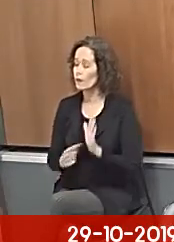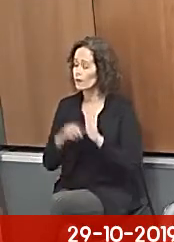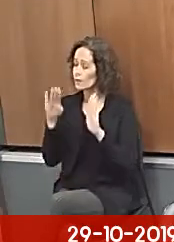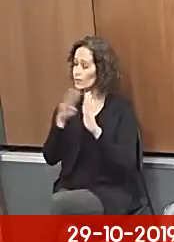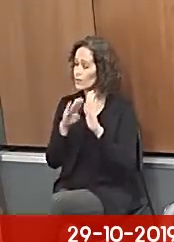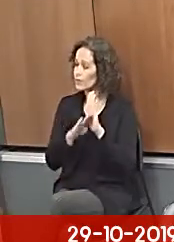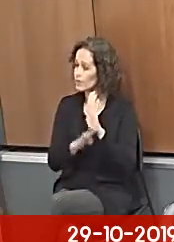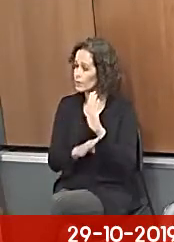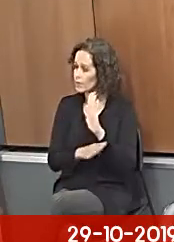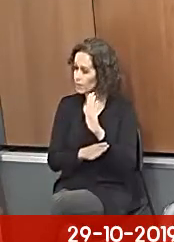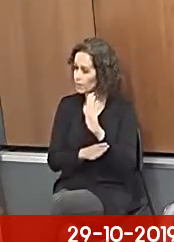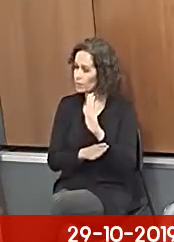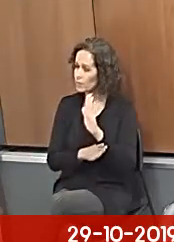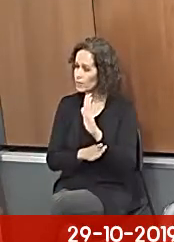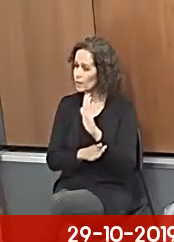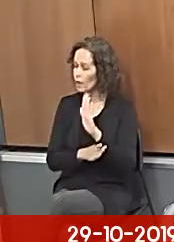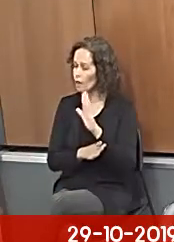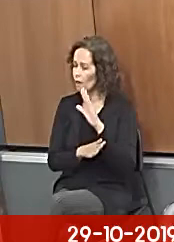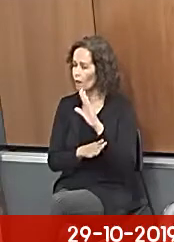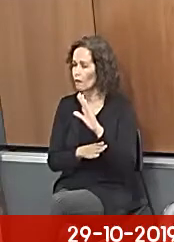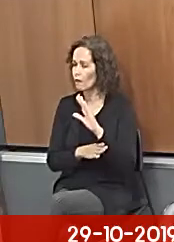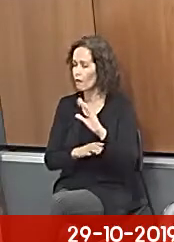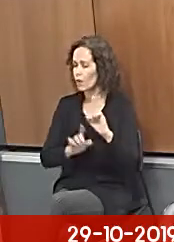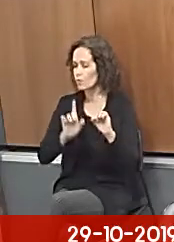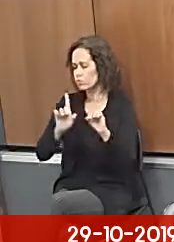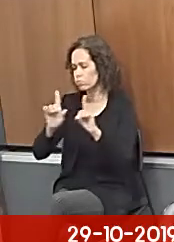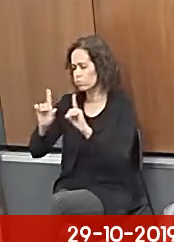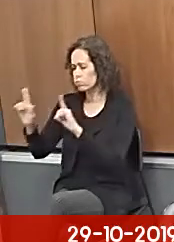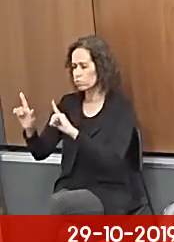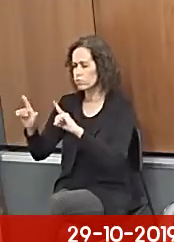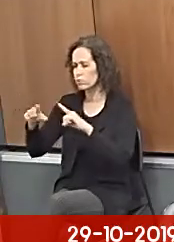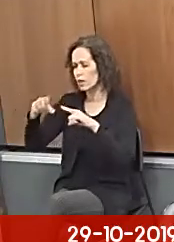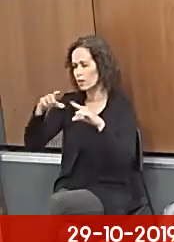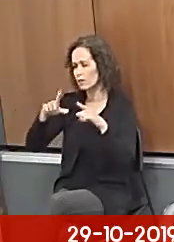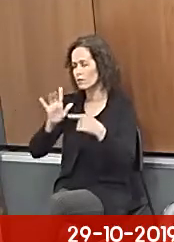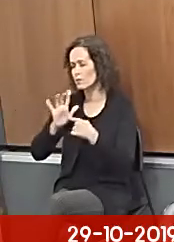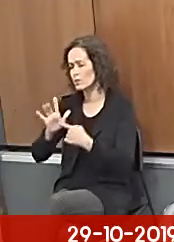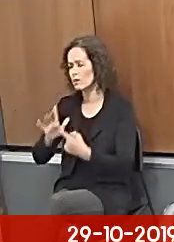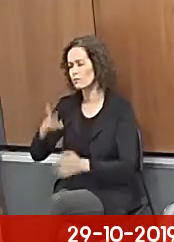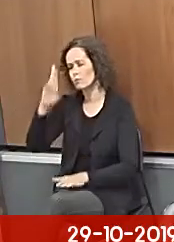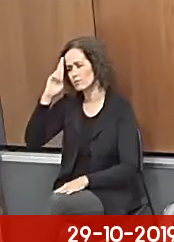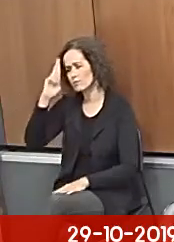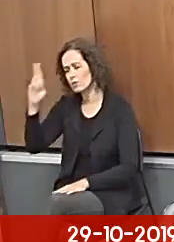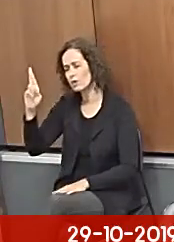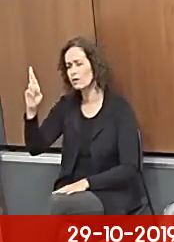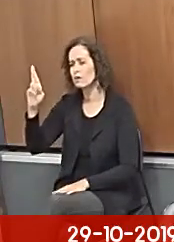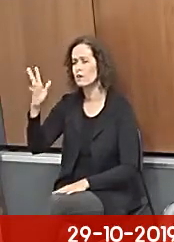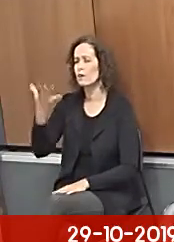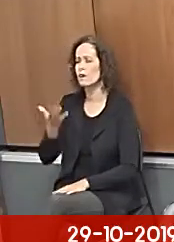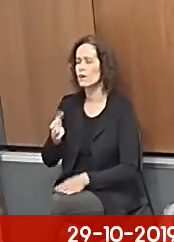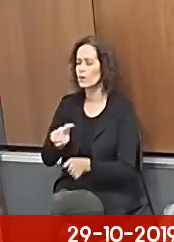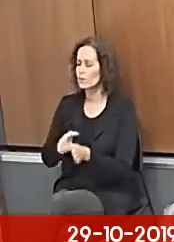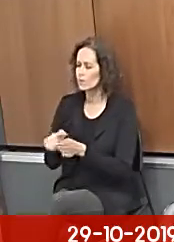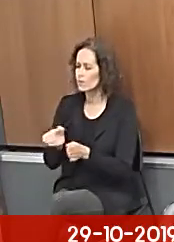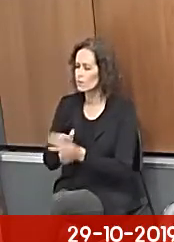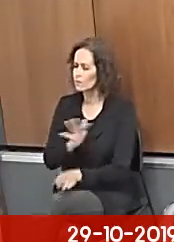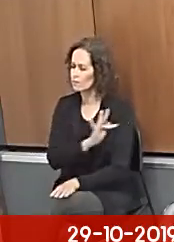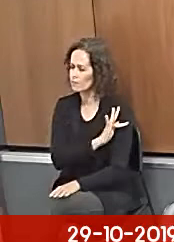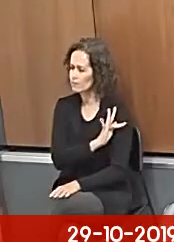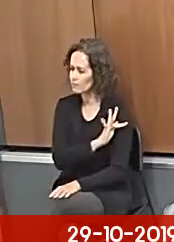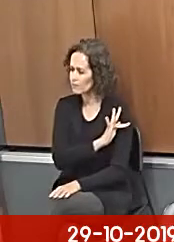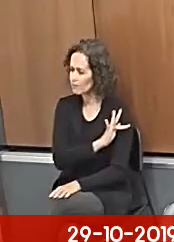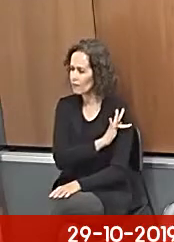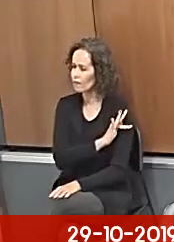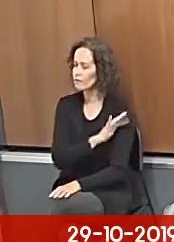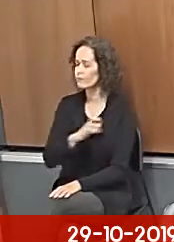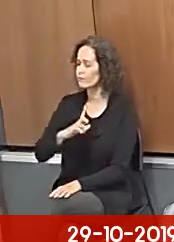você já conhece, que uma associação deve ter, né? Que tem a nossa diretoria, os diretores, o conselho fiscal e tem